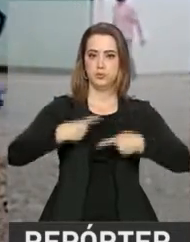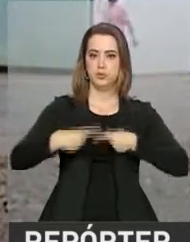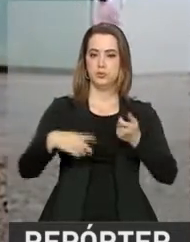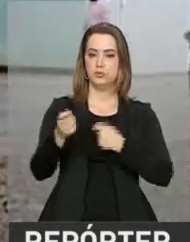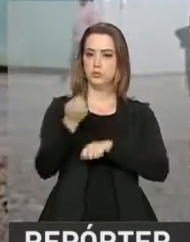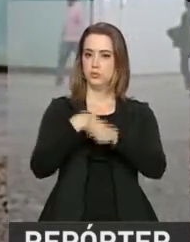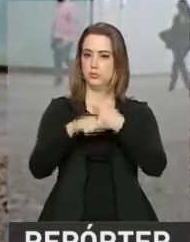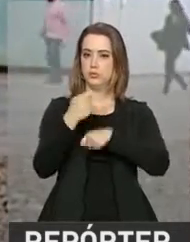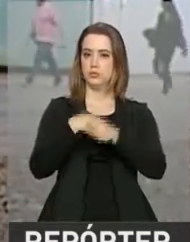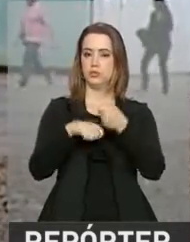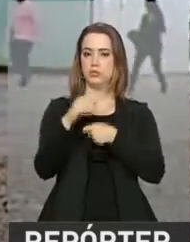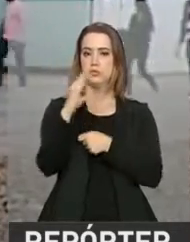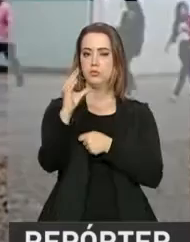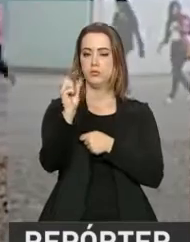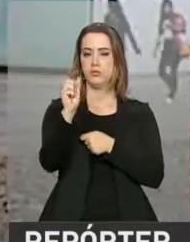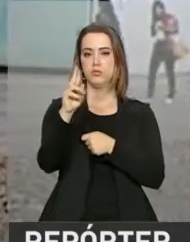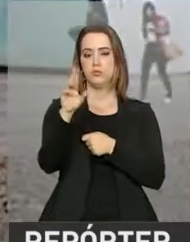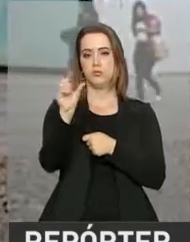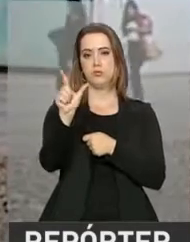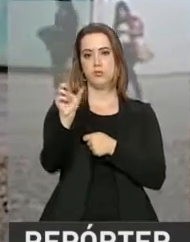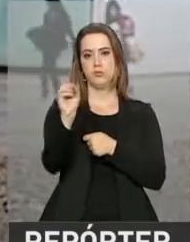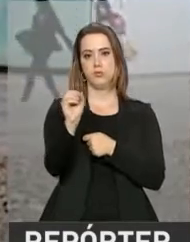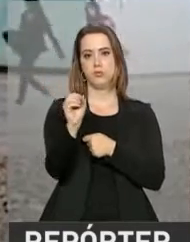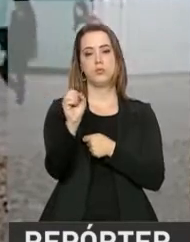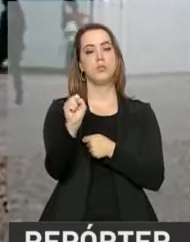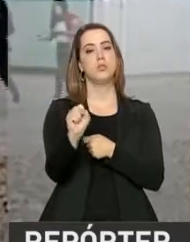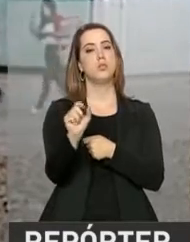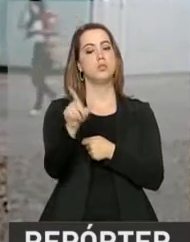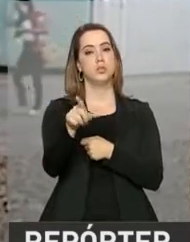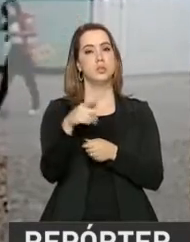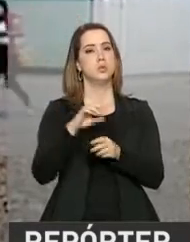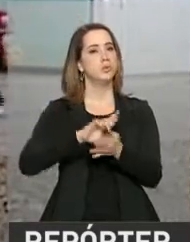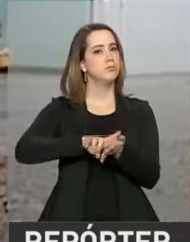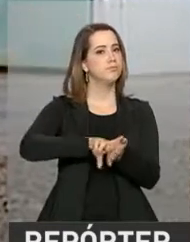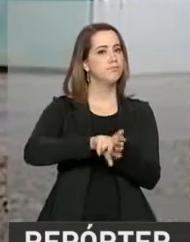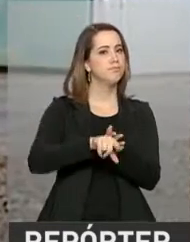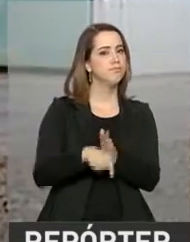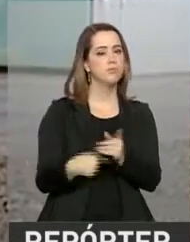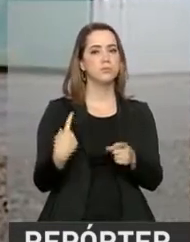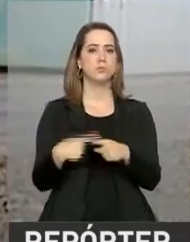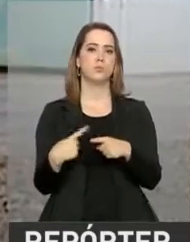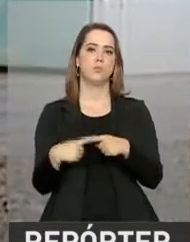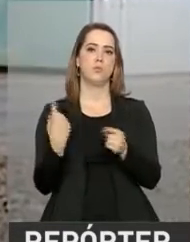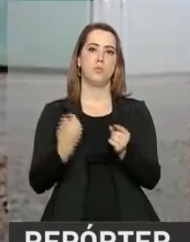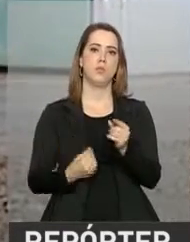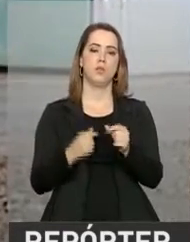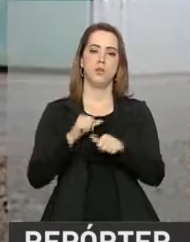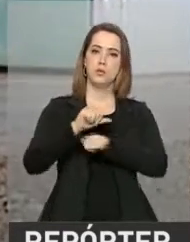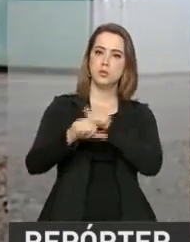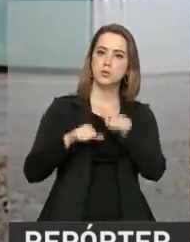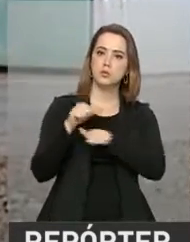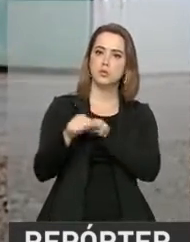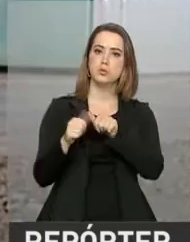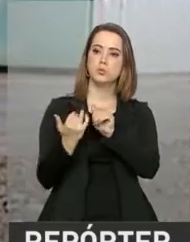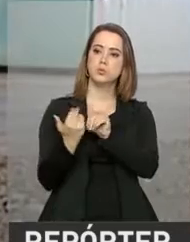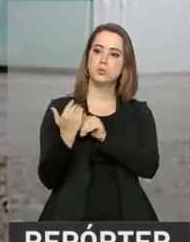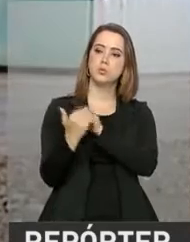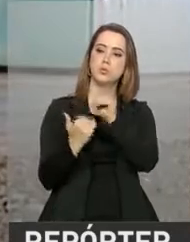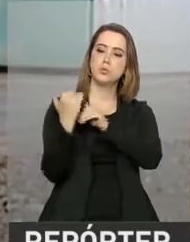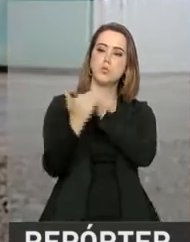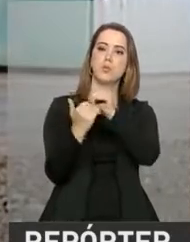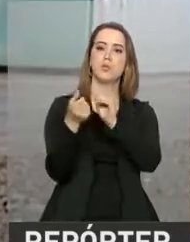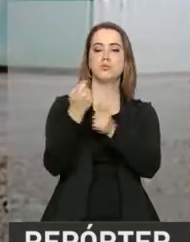Ministério da Fazenda, Carlos Hamilton, uma série de fatores levaram o governo a mudar essa projeção para o crescimento da economia